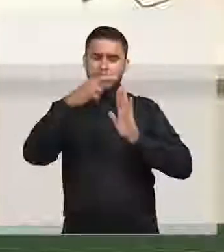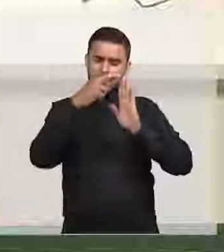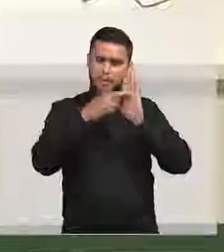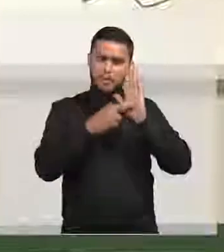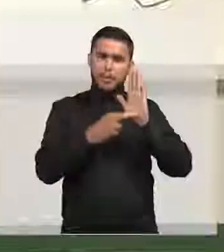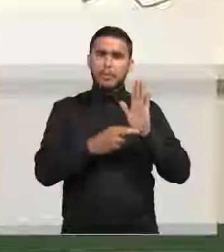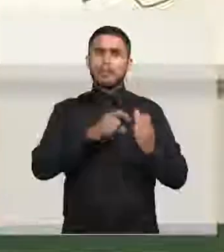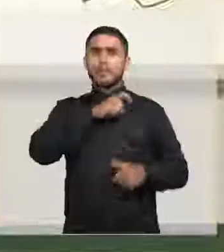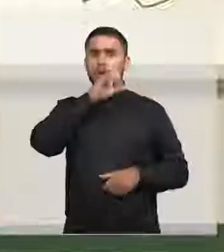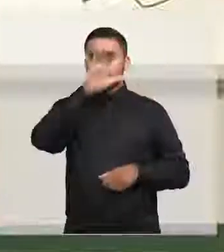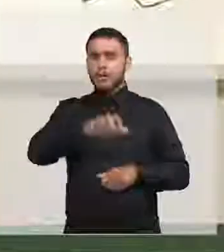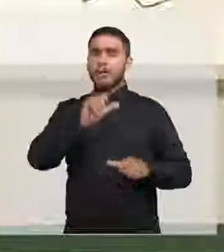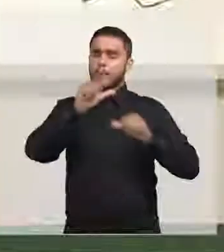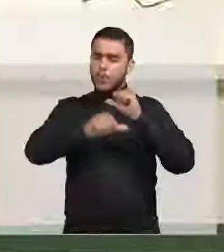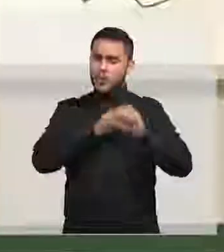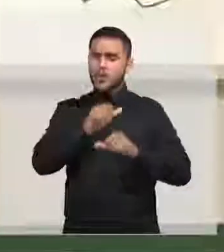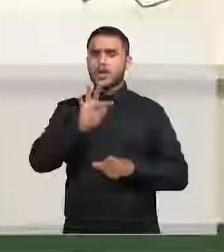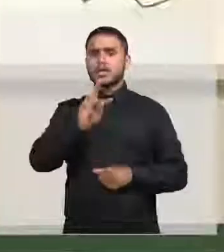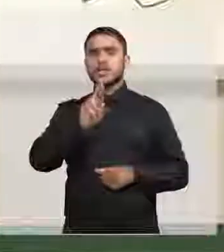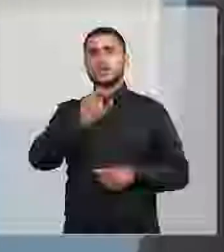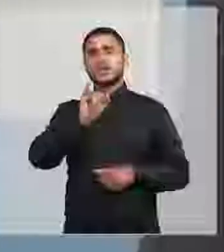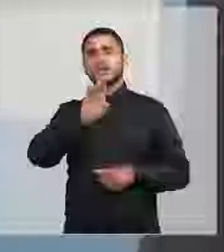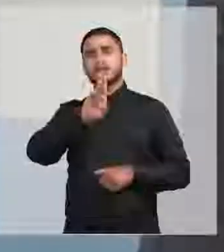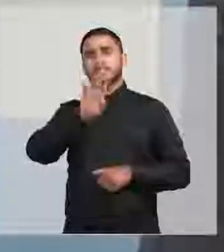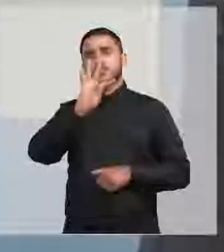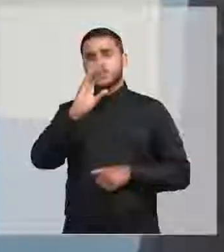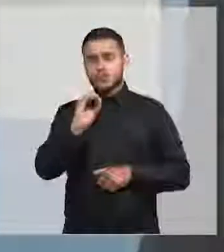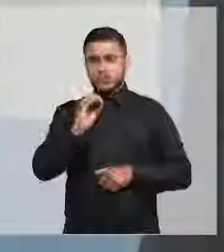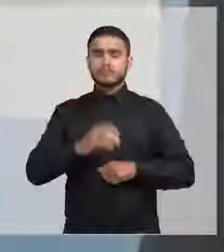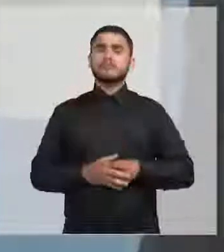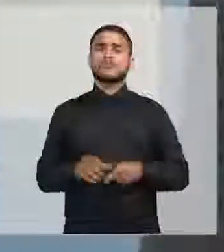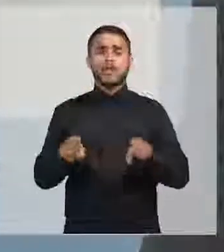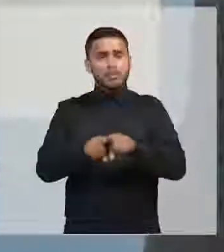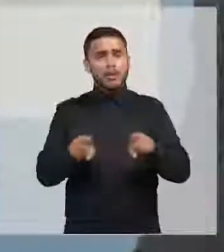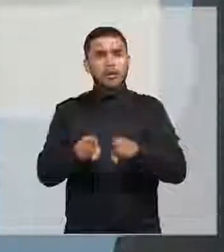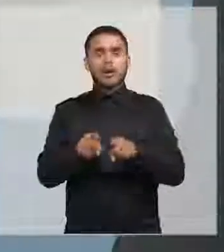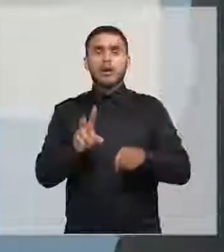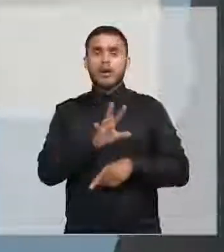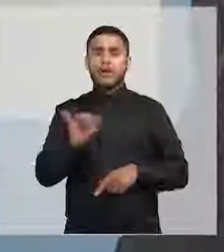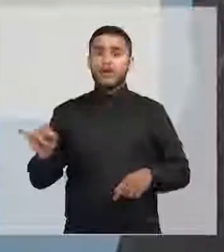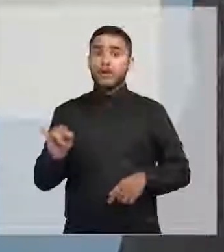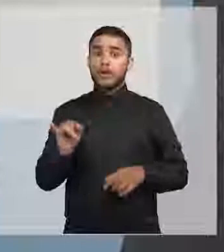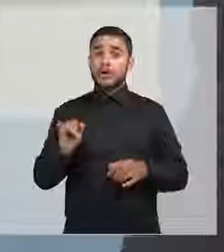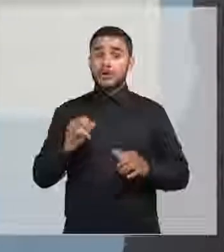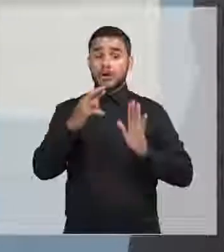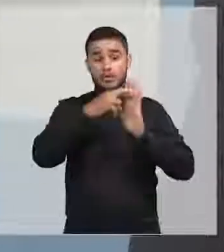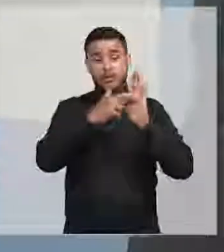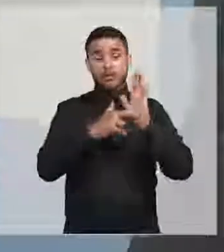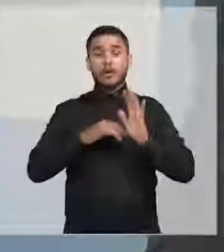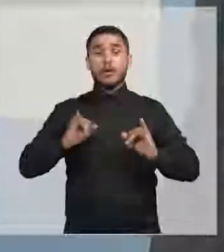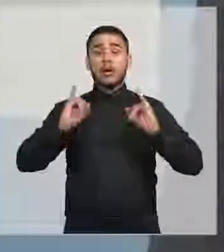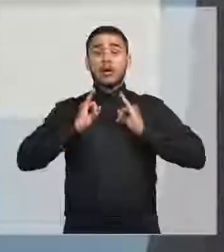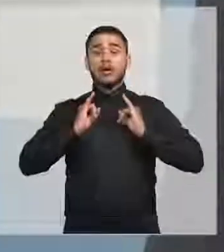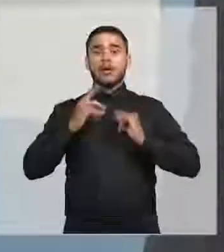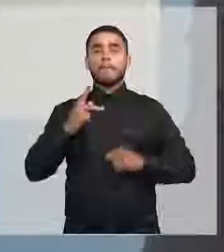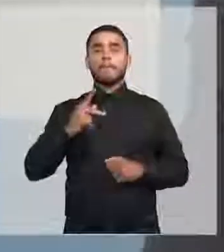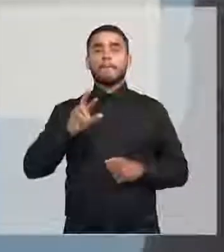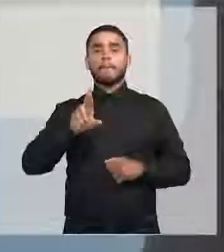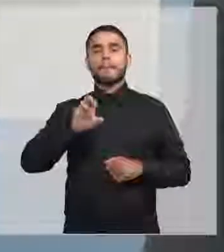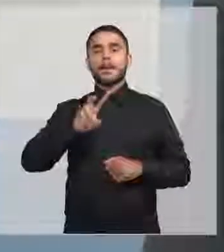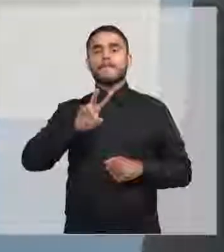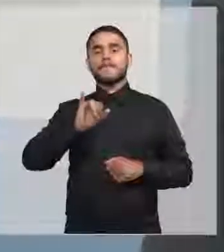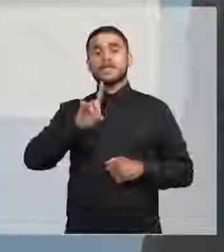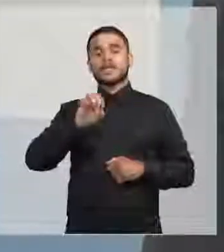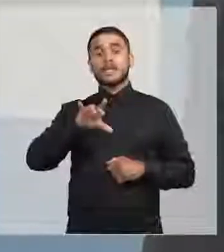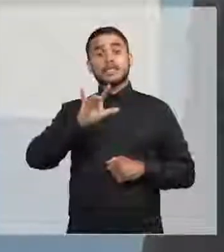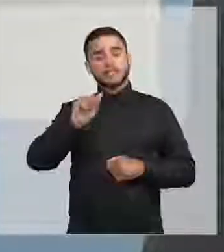tributária. Está dizendo que vai aproveitar a reforma da Previdência, e já está no Congresso. Já saiu de algumas